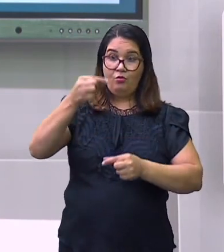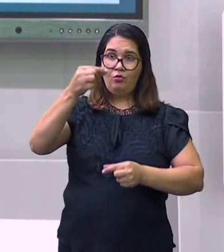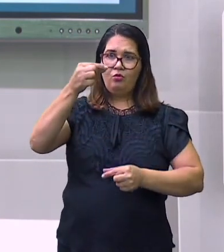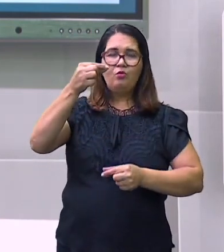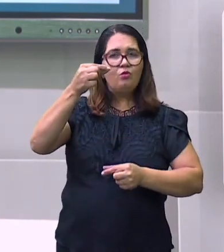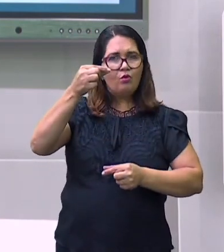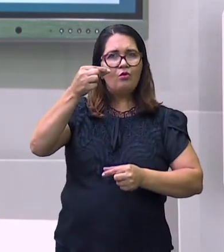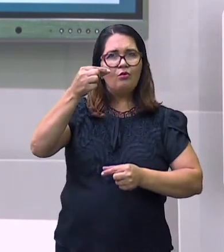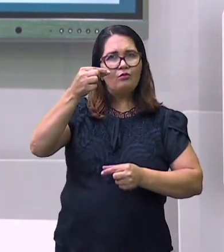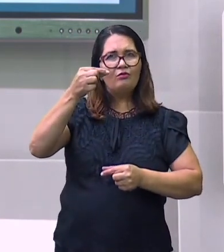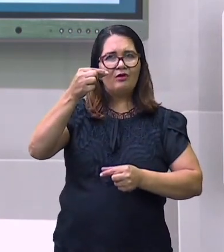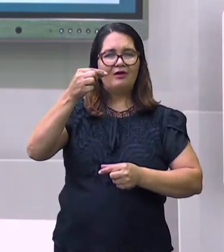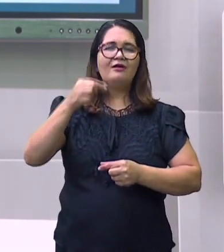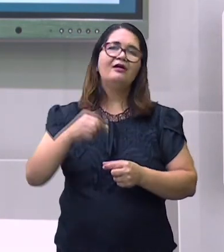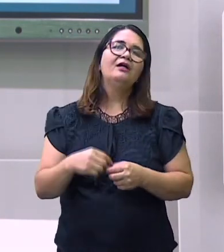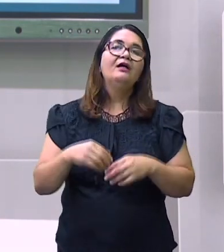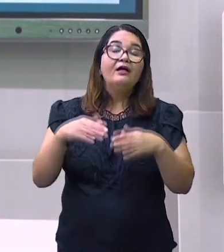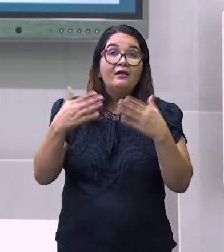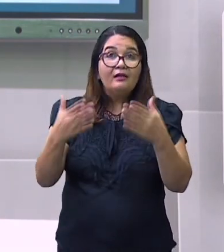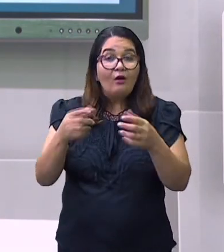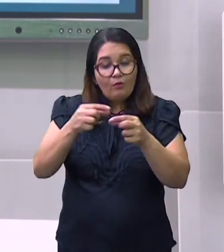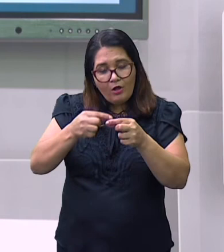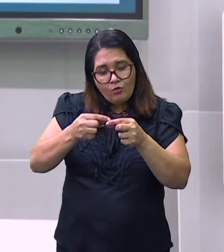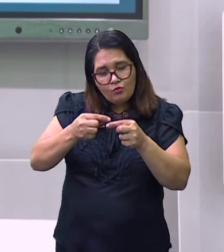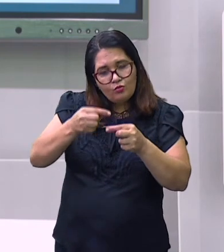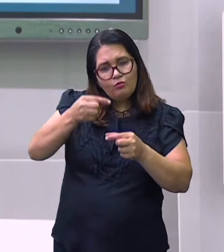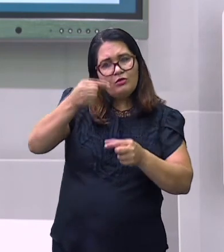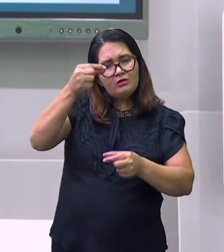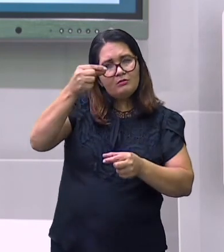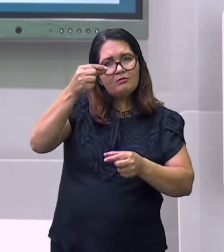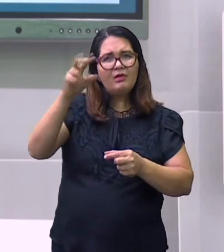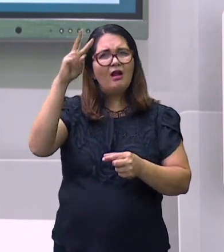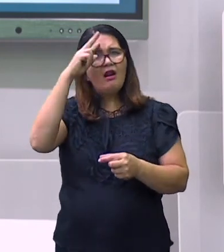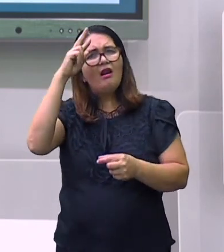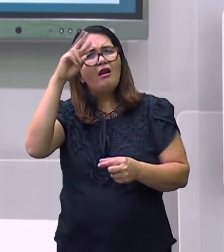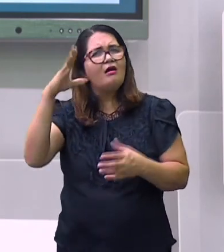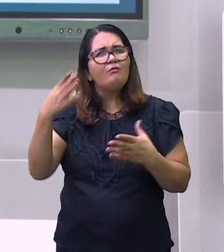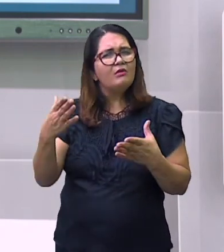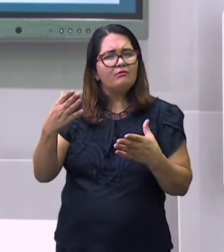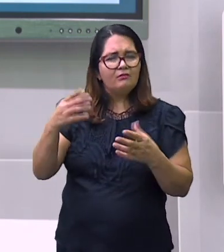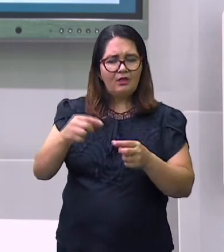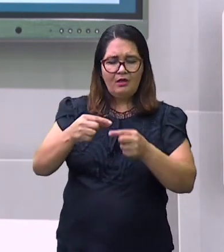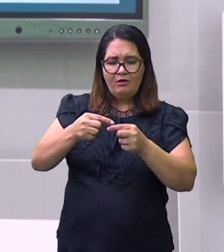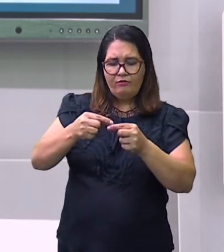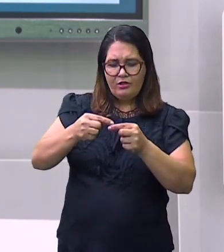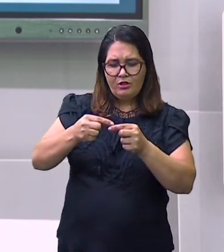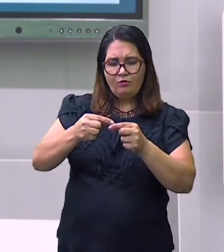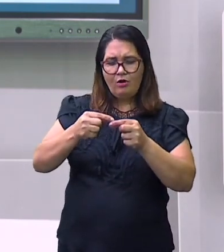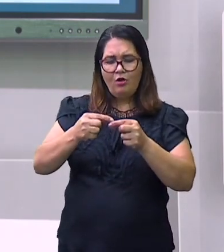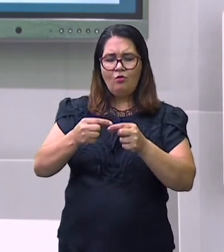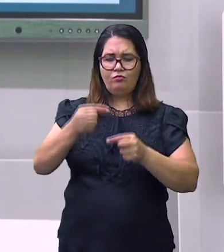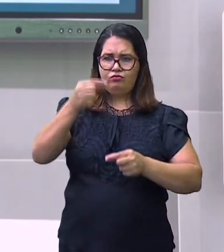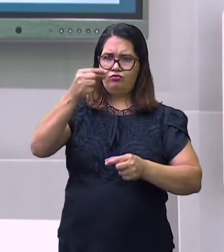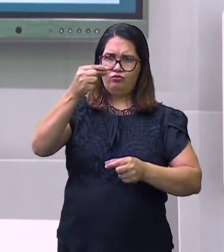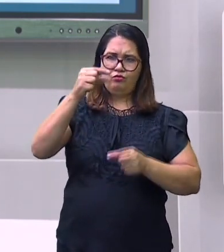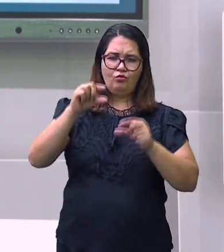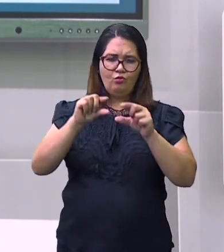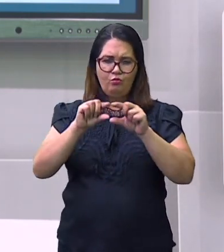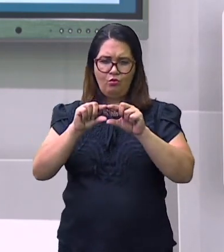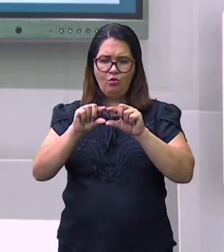Se eles são tubulares, eles são um tubo. Lembra, então, algo que foi, Primeiro você pode começar